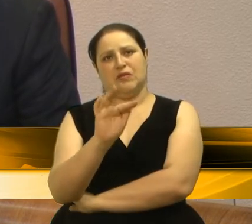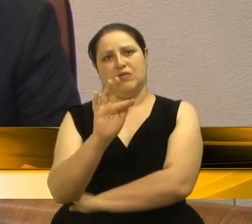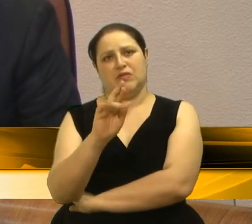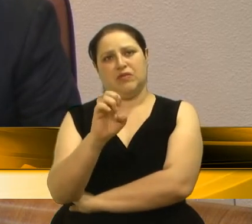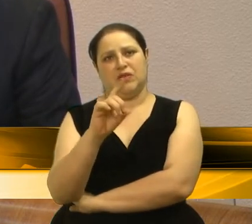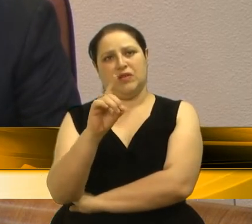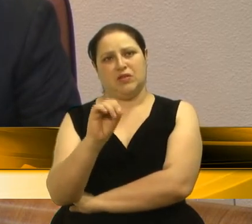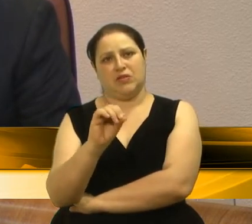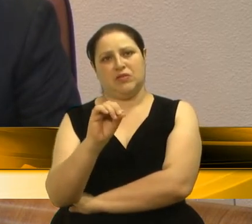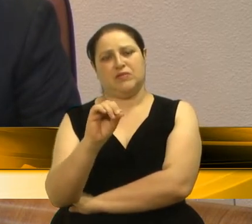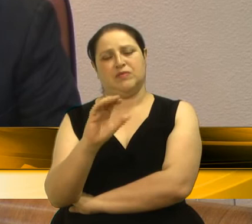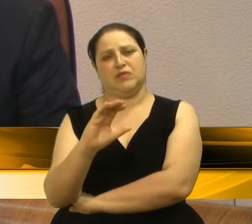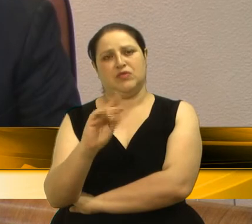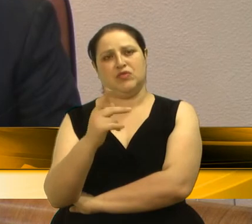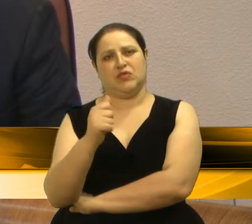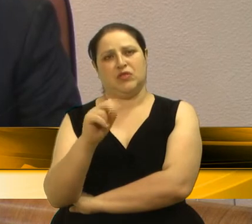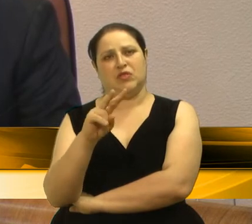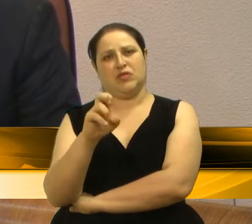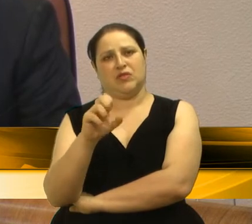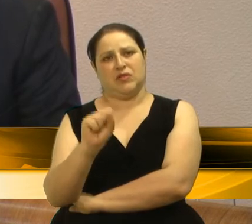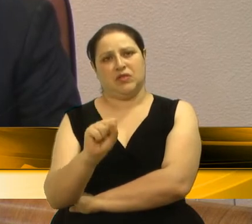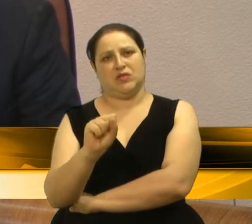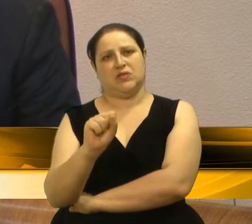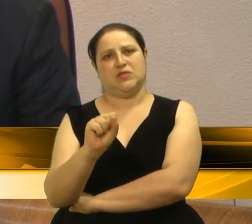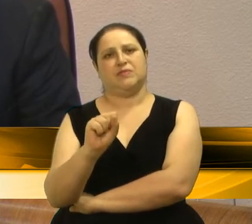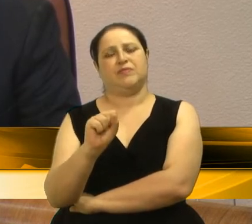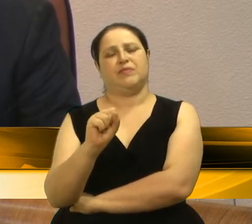1333, bairro Exposição, CEP